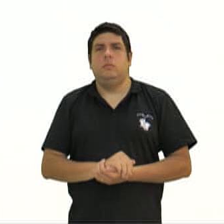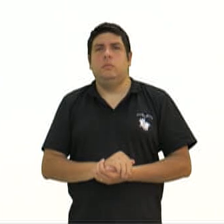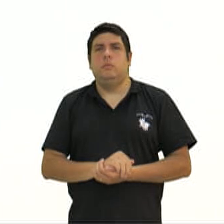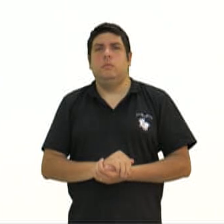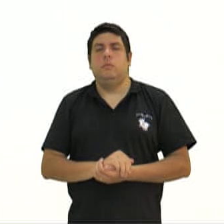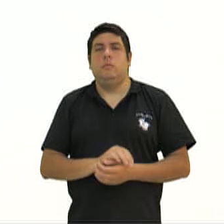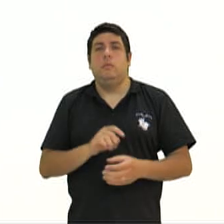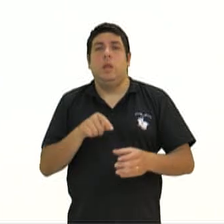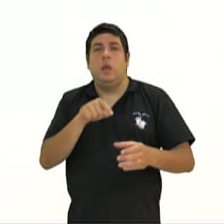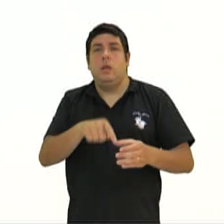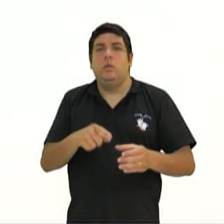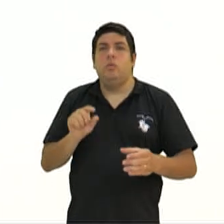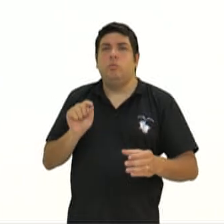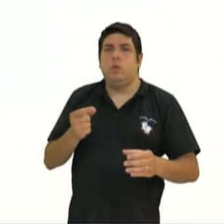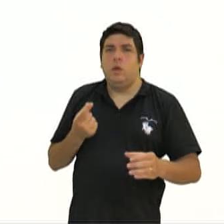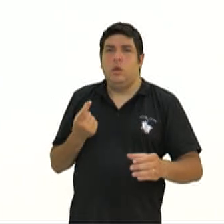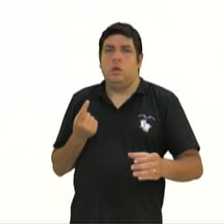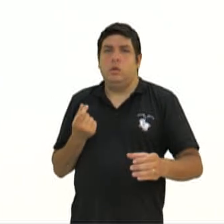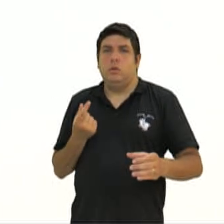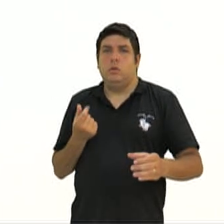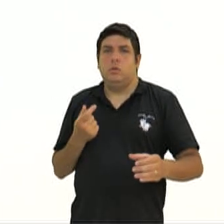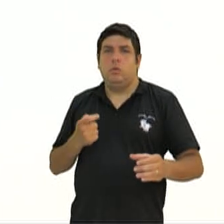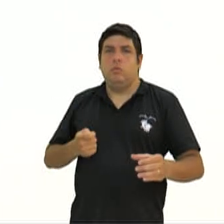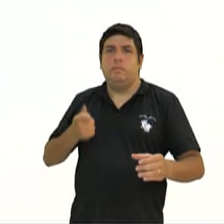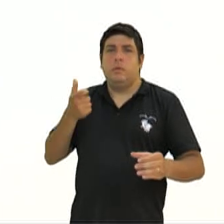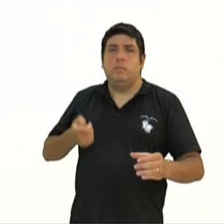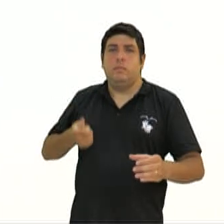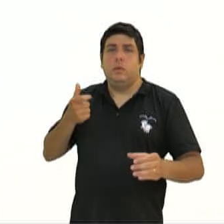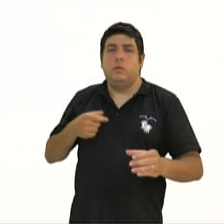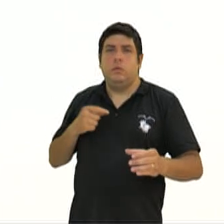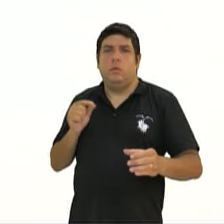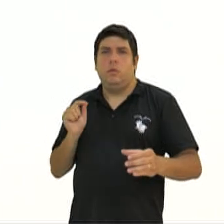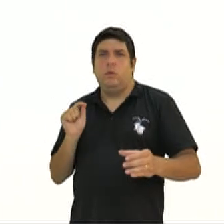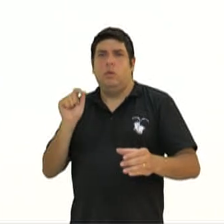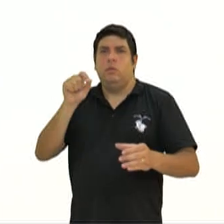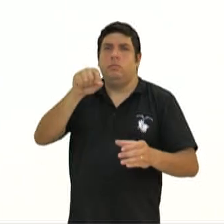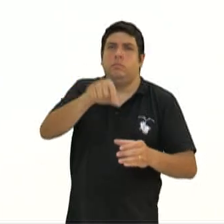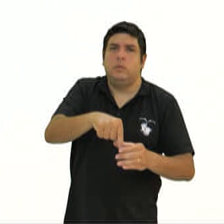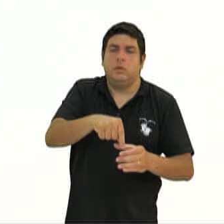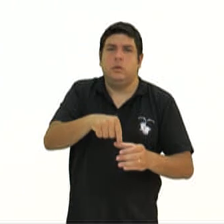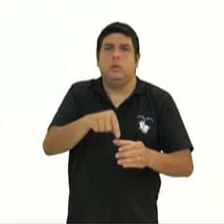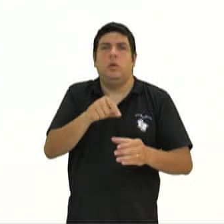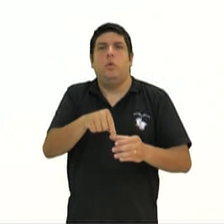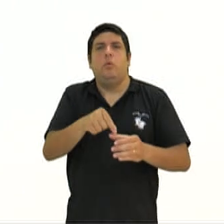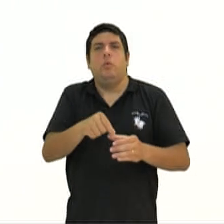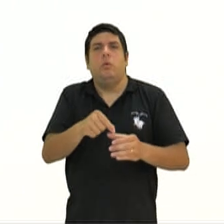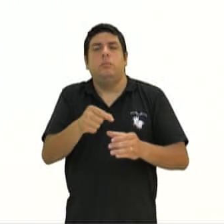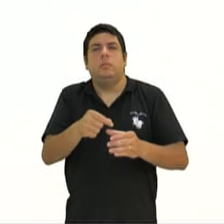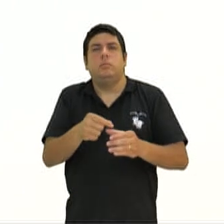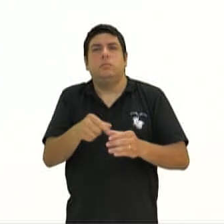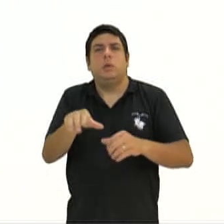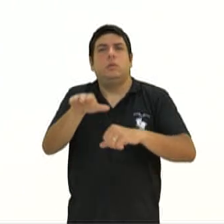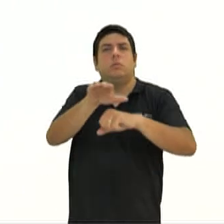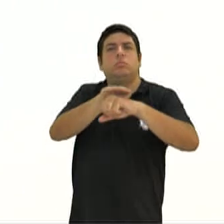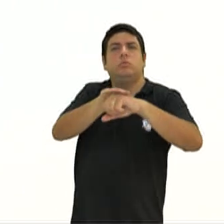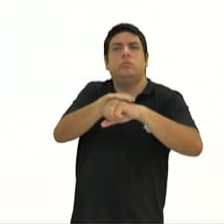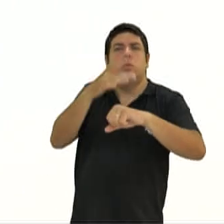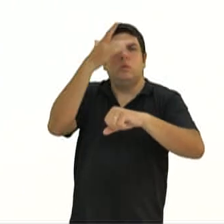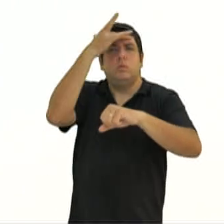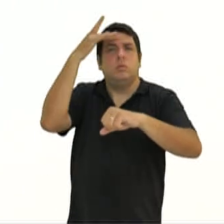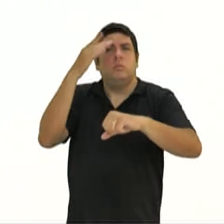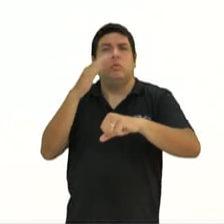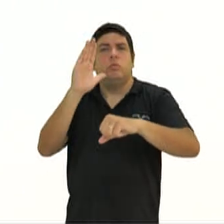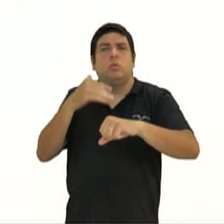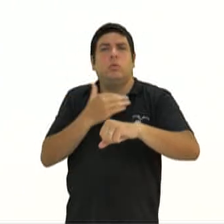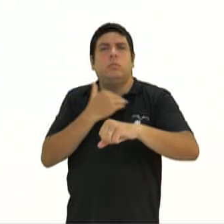jogadas dentro do caldeirão com mensagens para os espíritos, para as pessoas que já se foram, tá